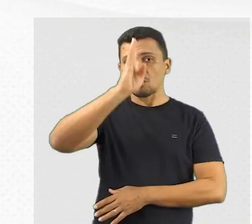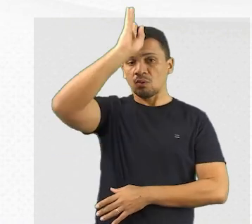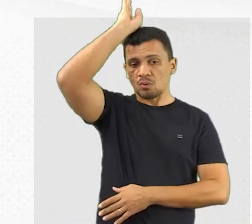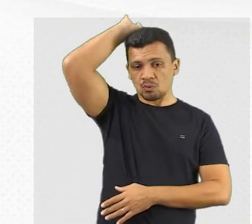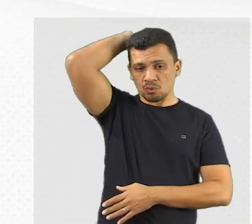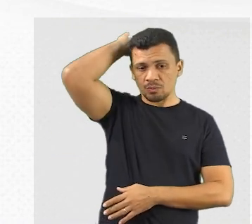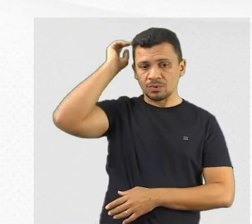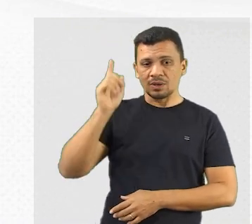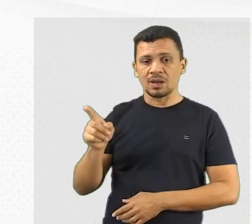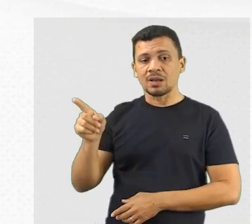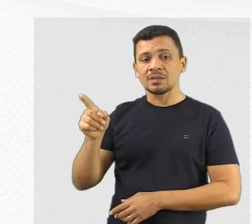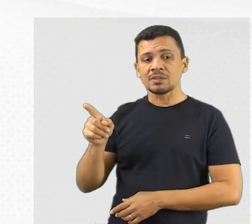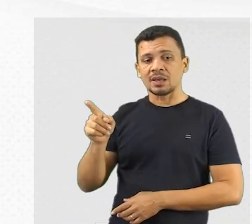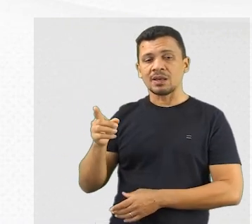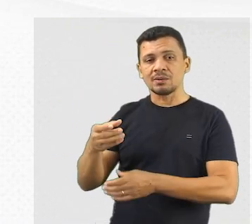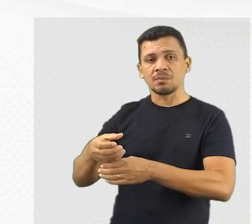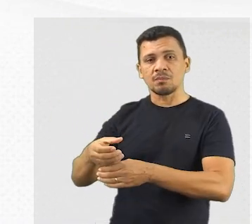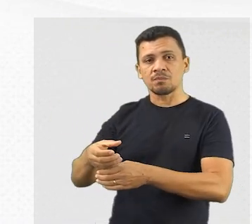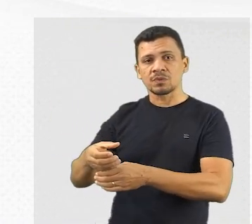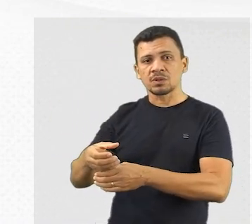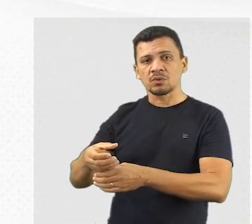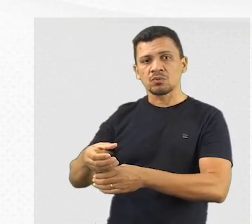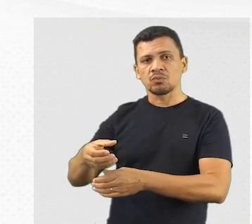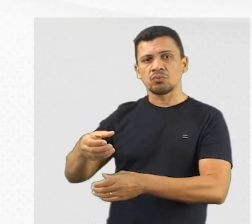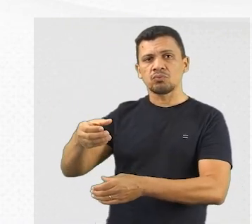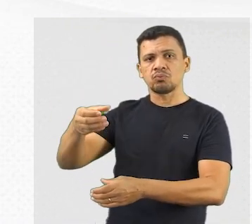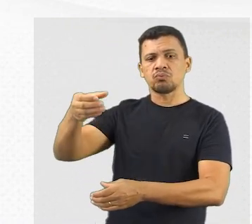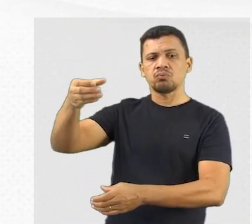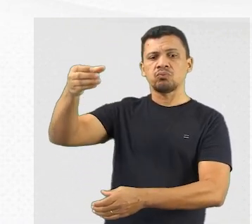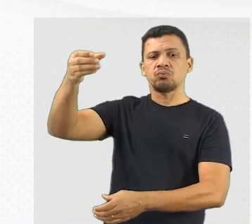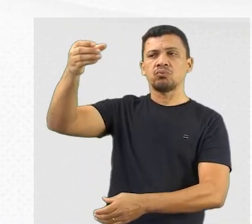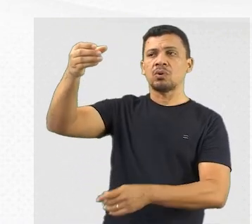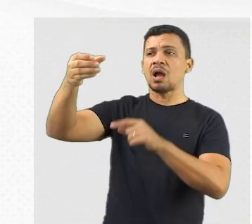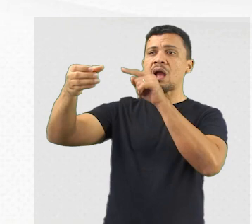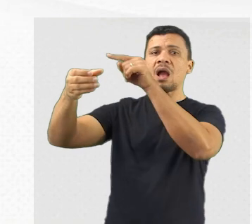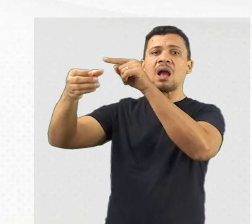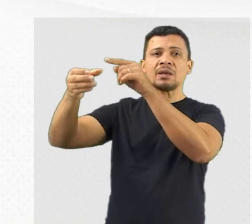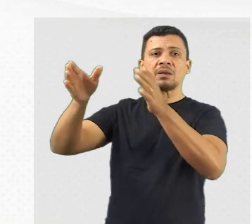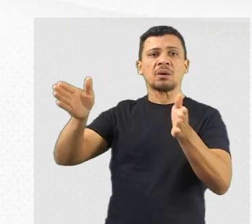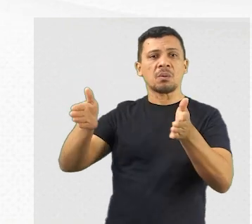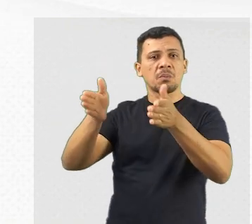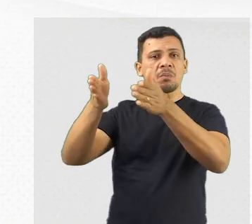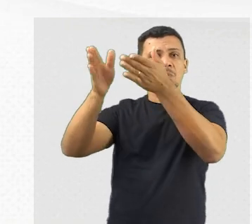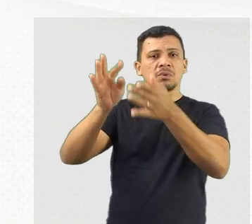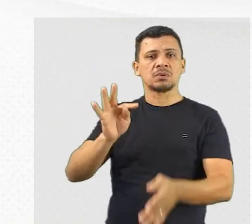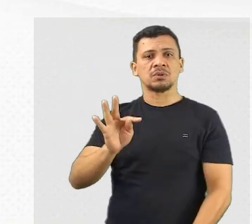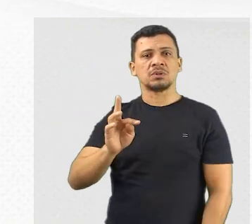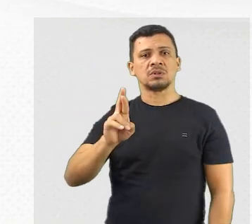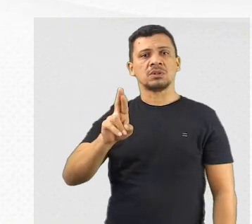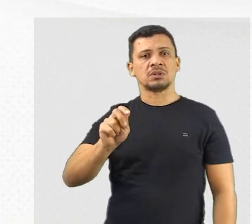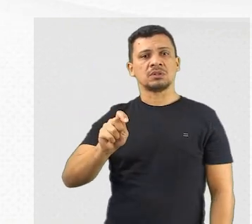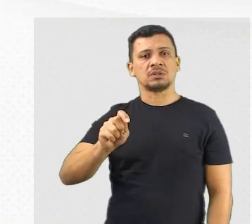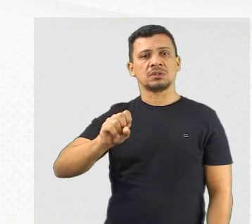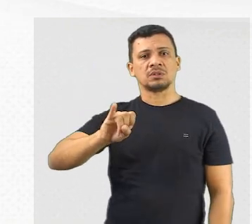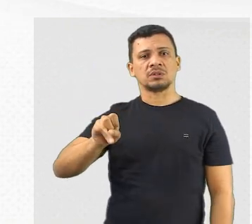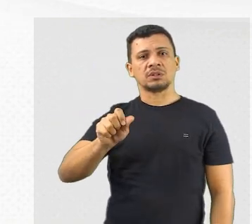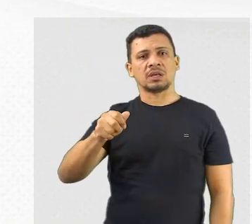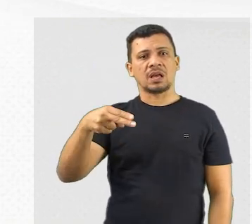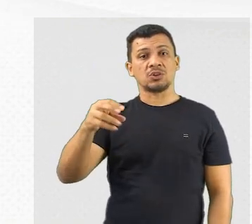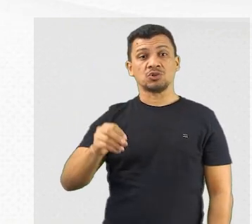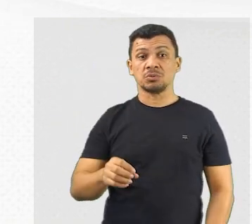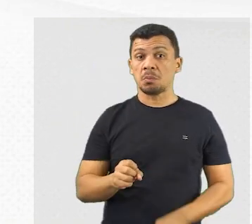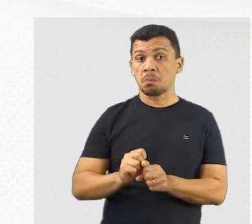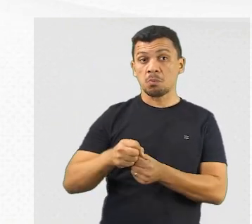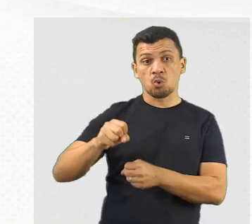imperador Trajano lá em cima. Pois é. Quem foi o imperador? Trajano. Como é que a gente vai saber? Bota uma coluna com uma estátua gigante do imperador, gigante mais do que um